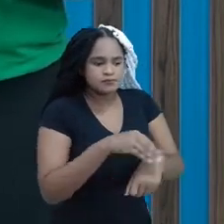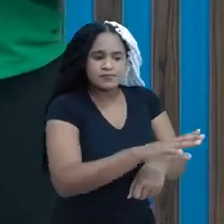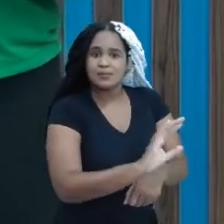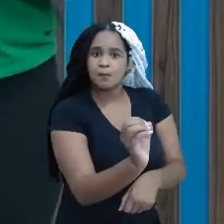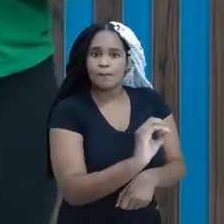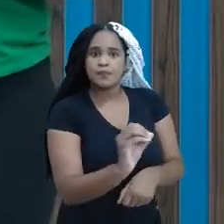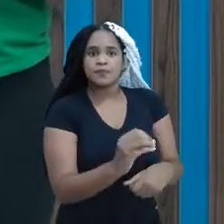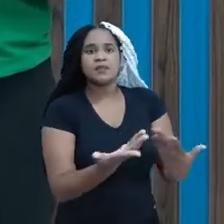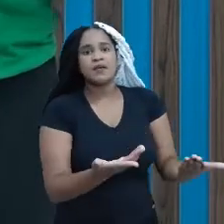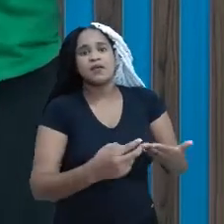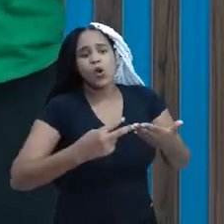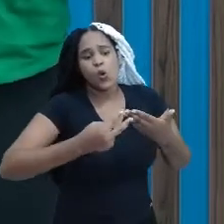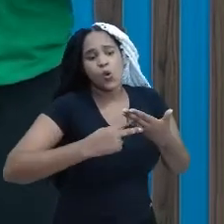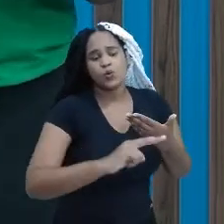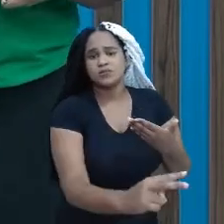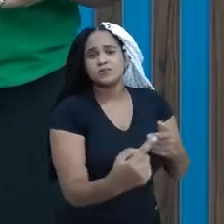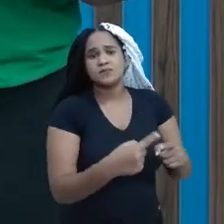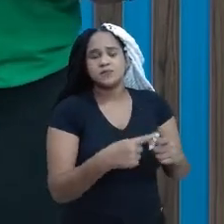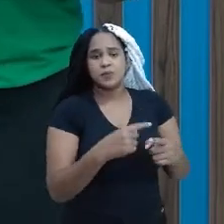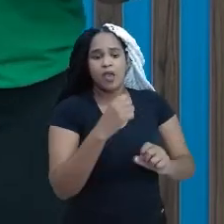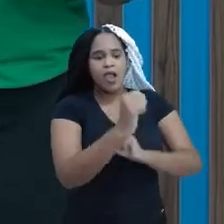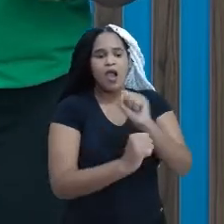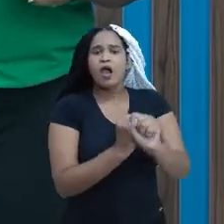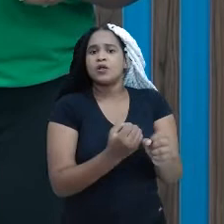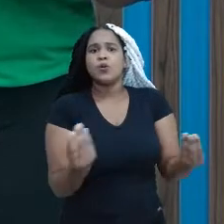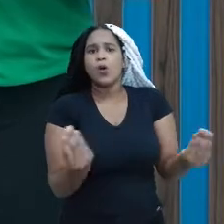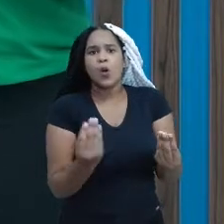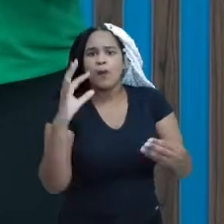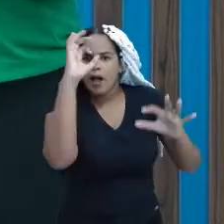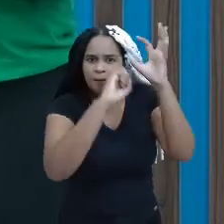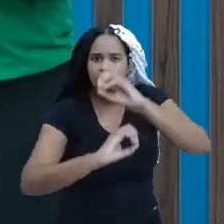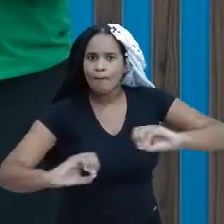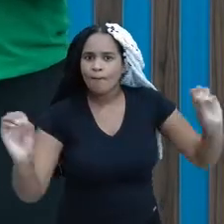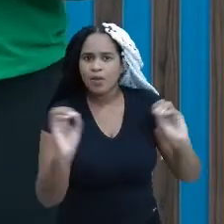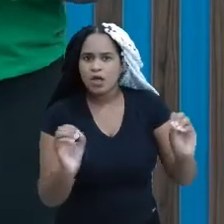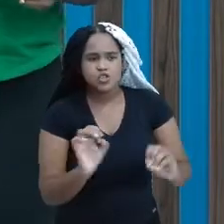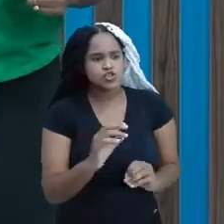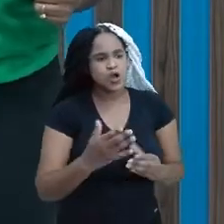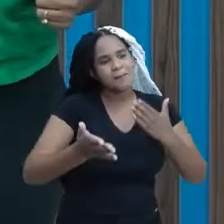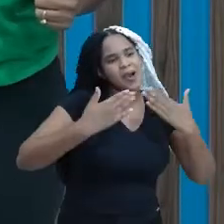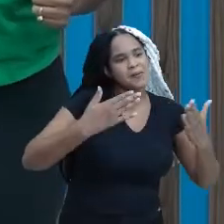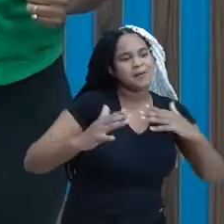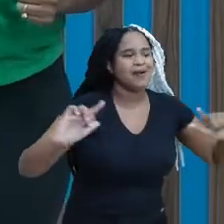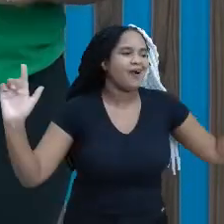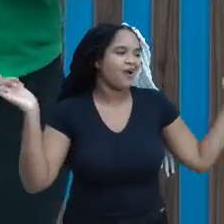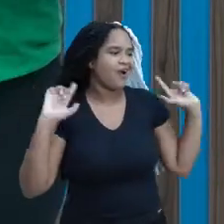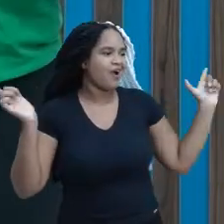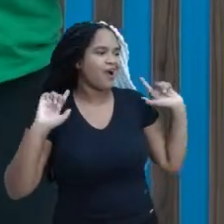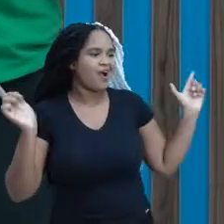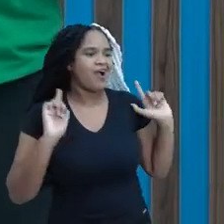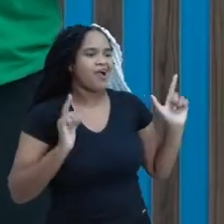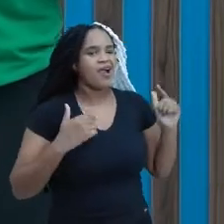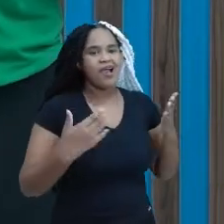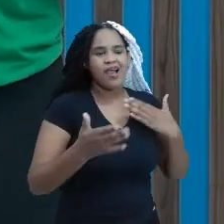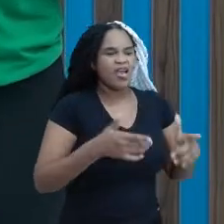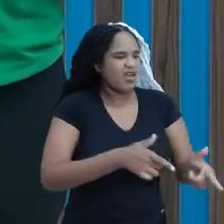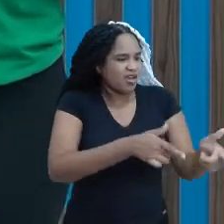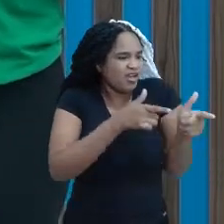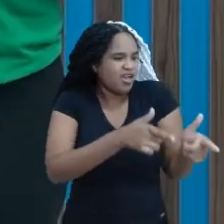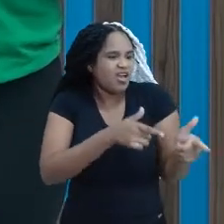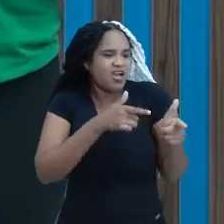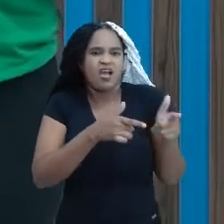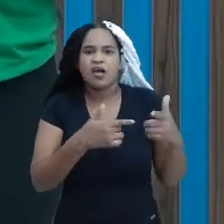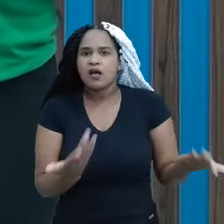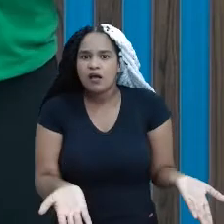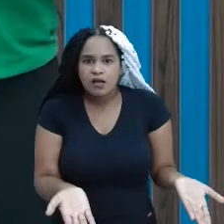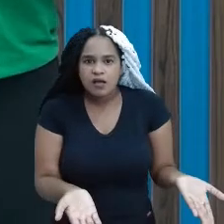comportamento? Ele vai passar o ano inteiro brincando, levantando, conversando com um, conversando com o outro, puxando muitas vezes a